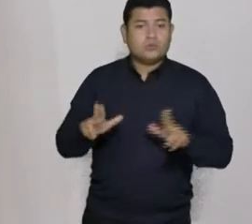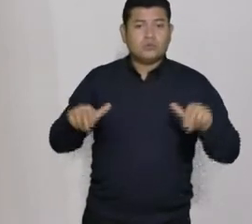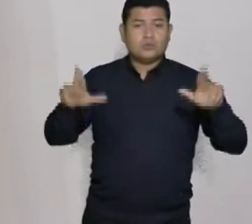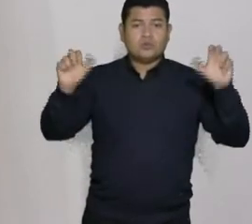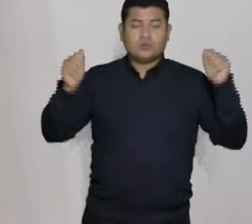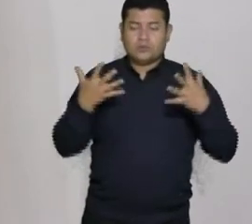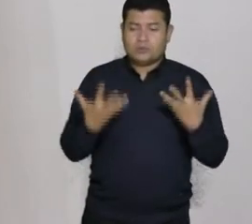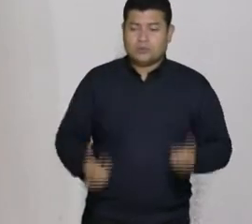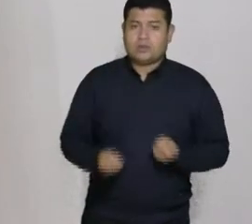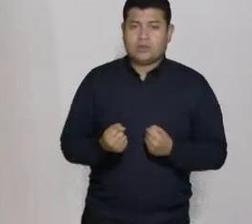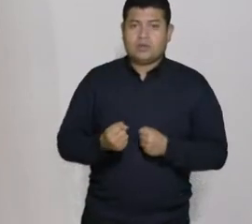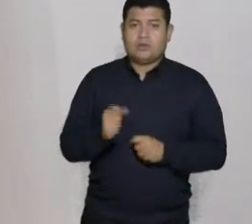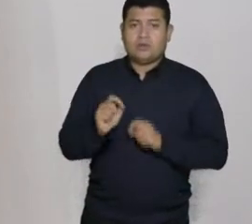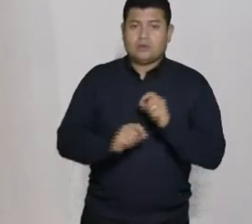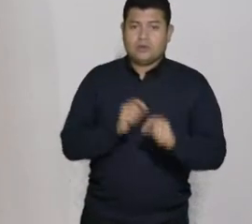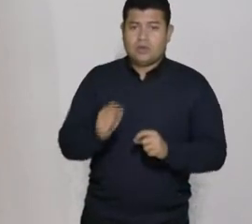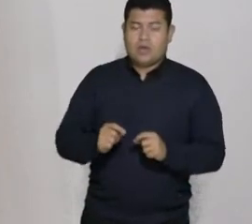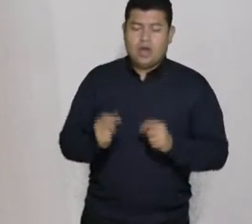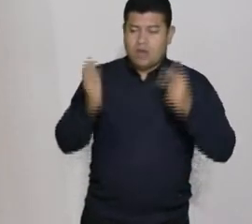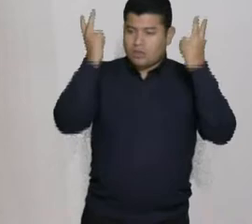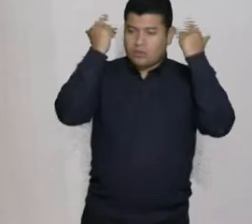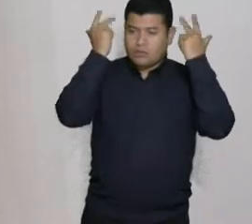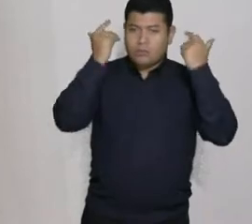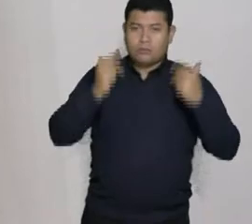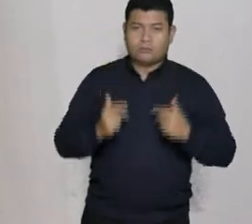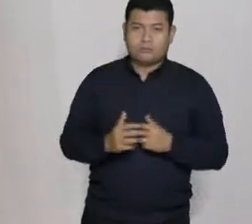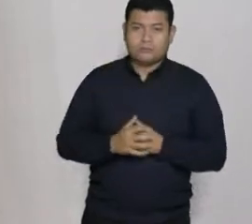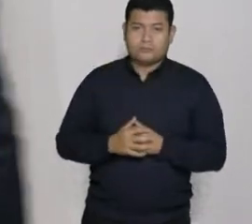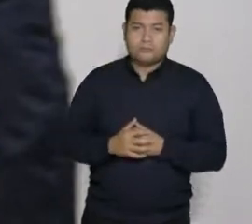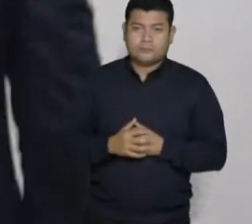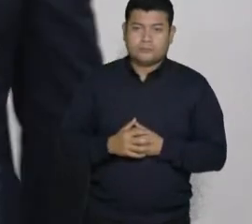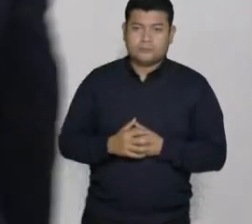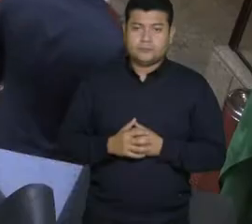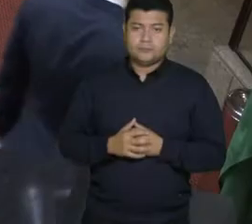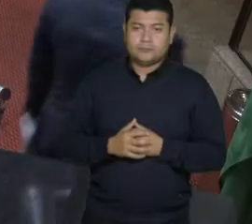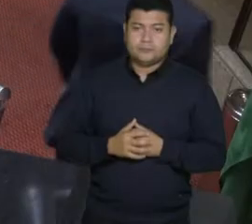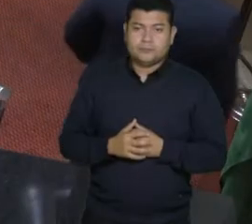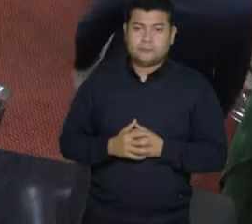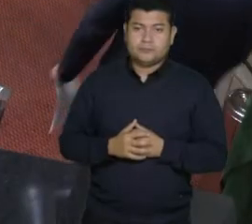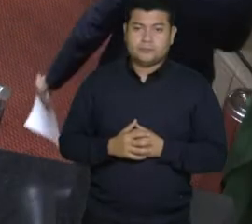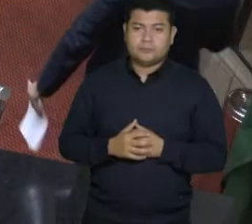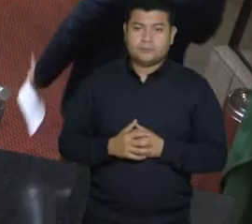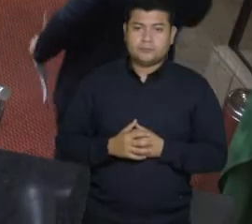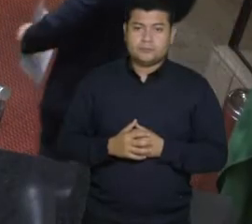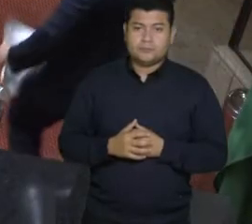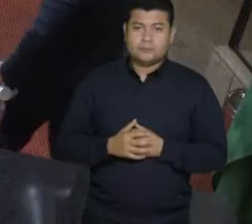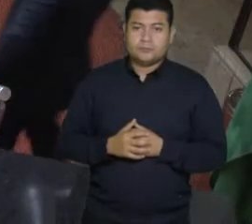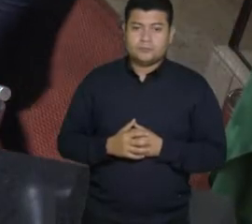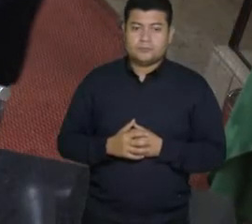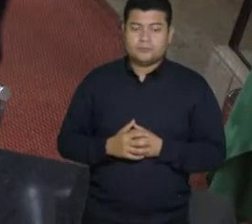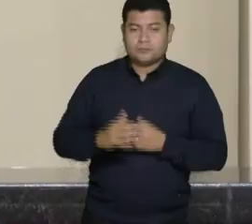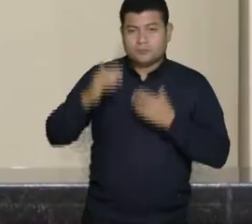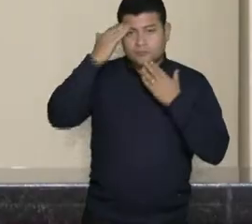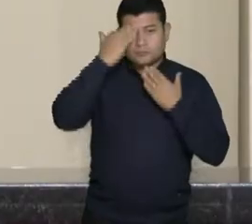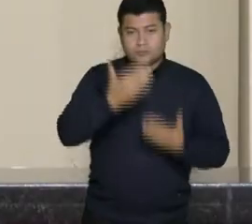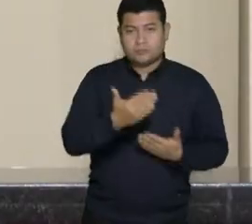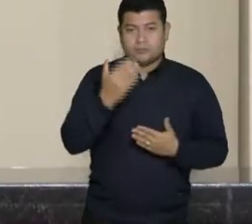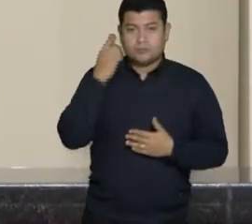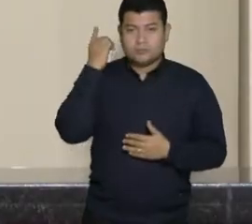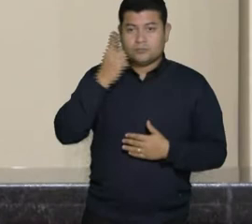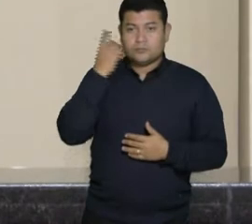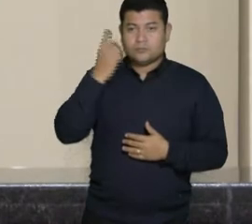aceitar como parte da normalidade é obrigado a gente é e obrigado Deputado